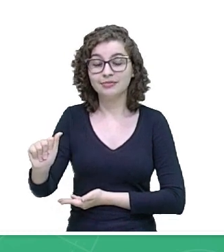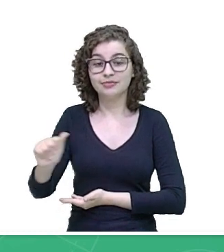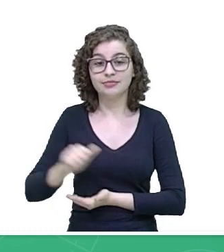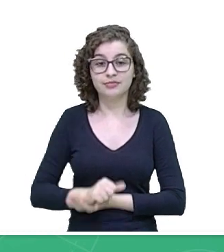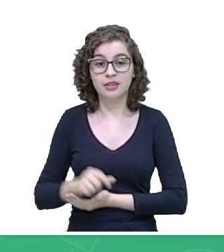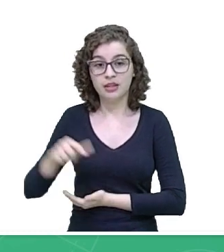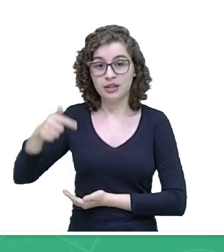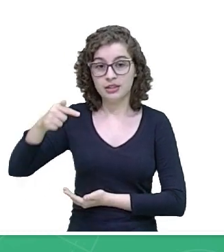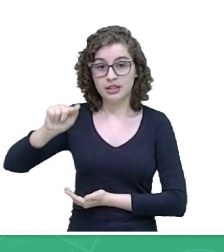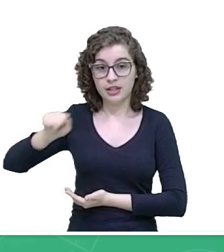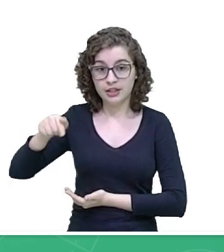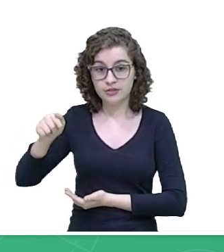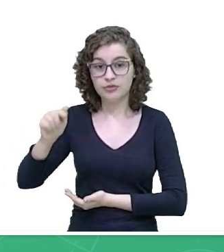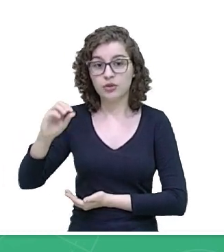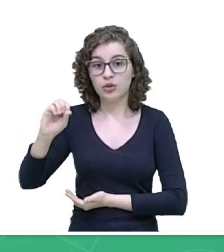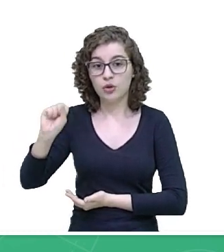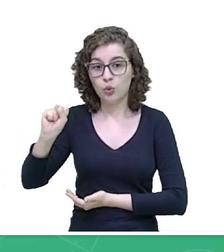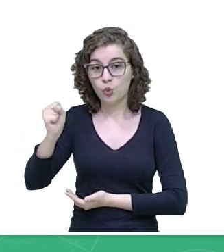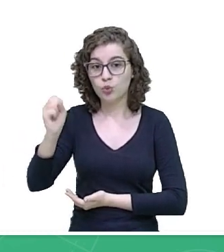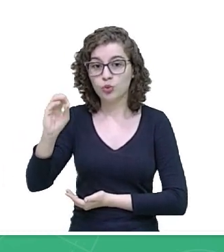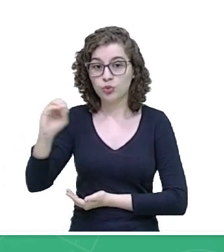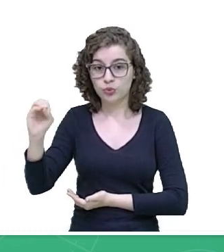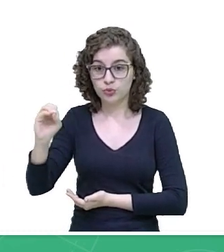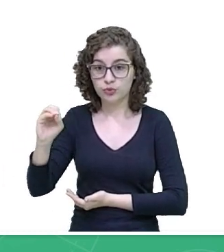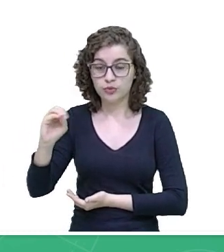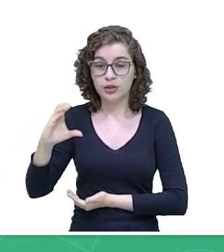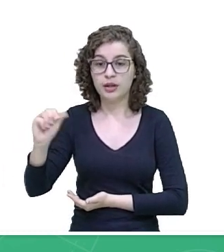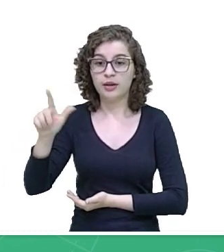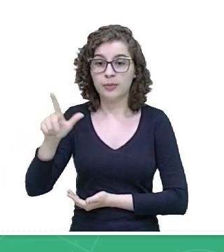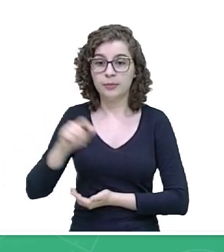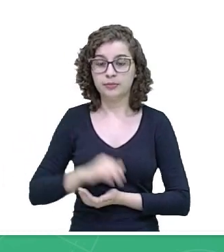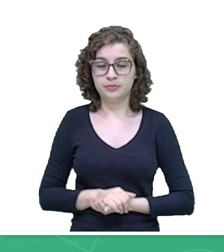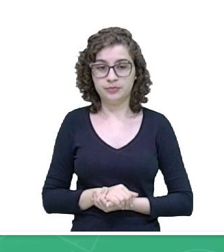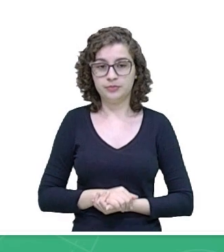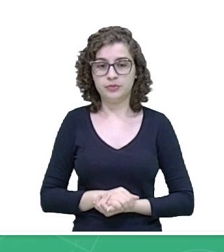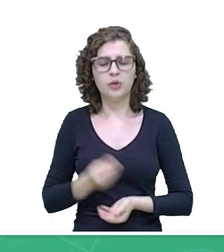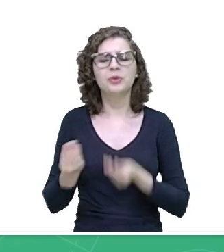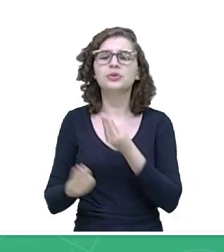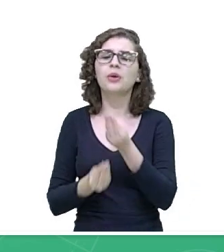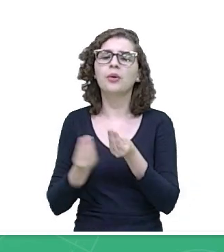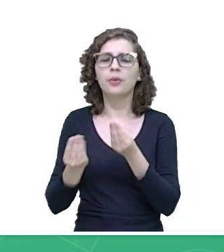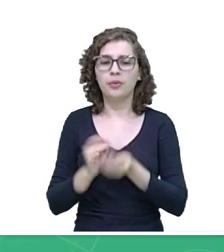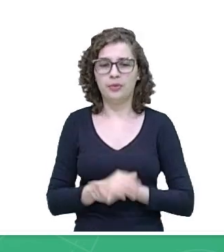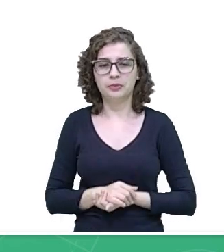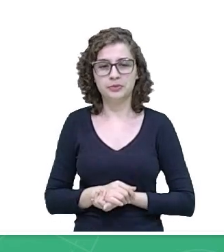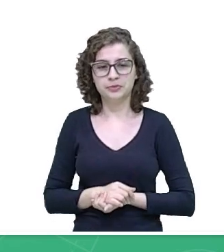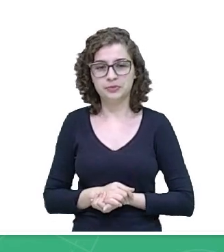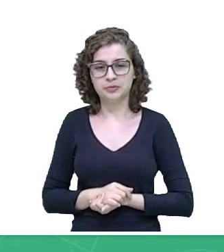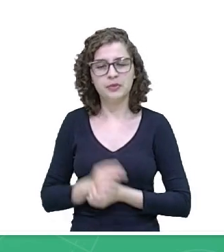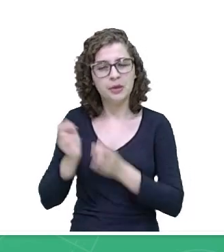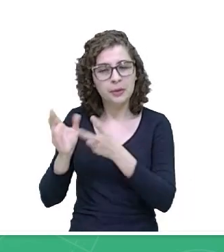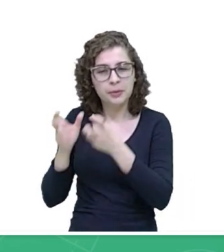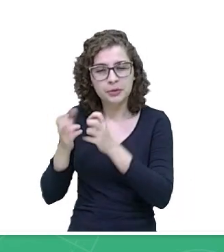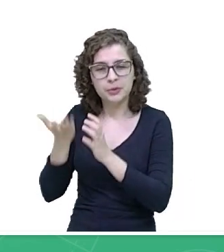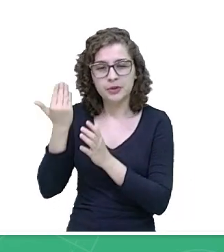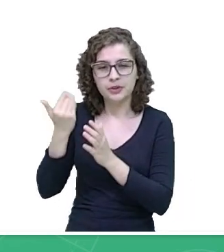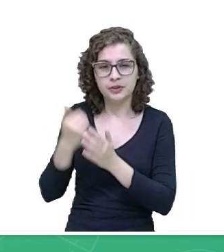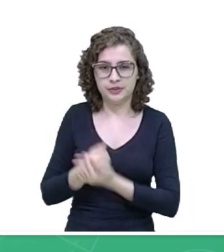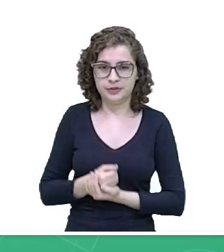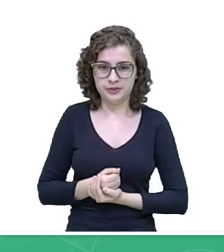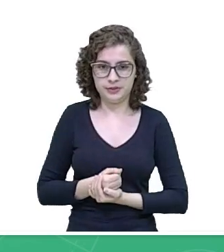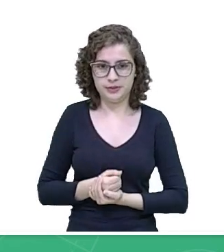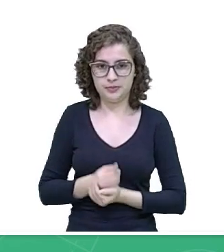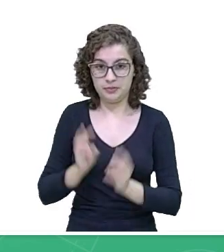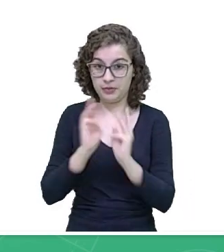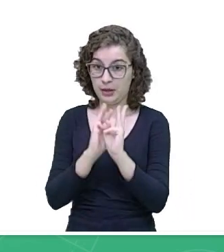7.800 calorias. Como se chega nesse resultado? Observe que lá no enunciado da nossa questão, ele nos deu os dados